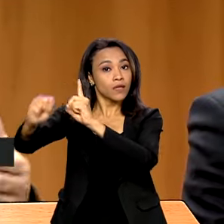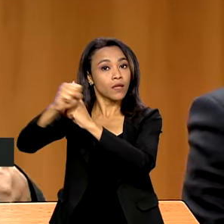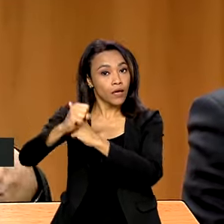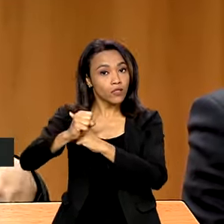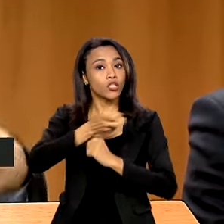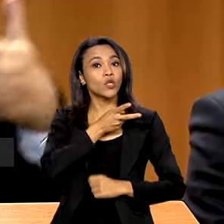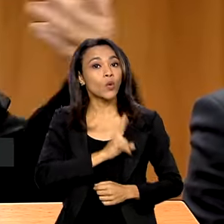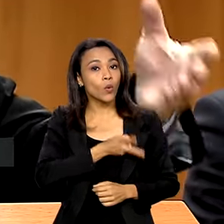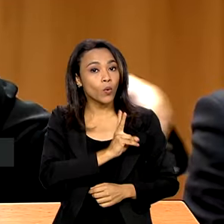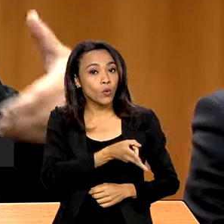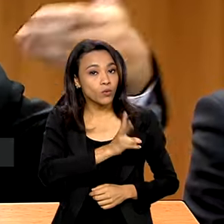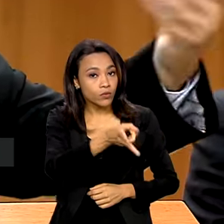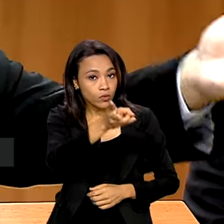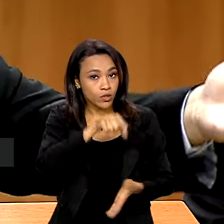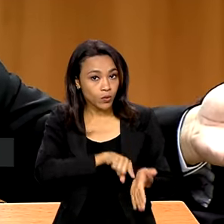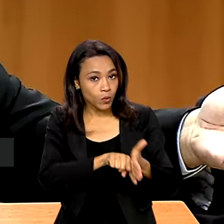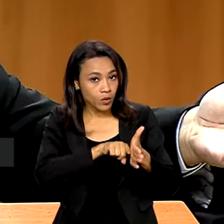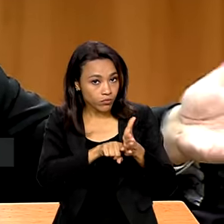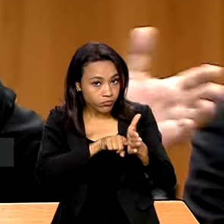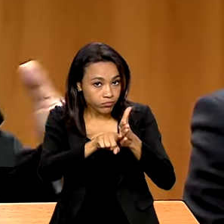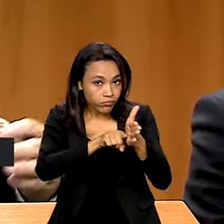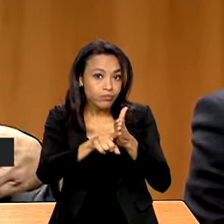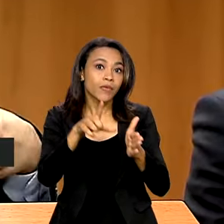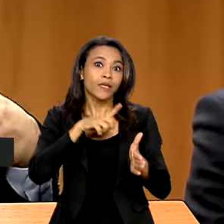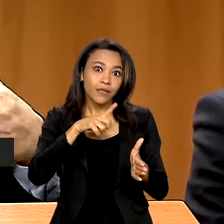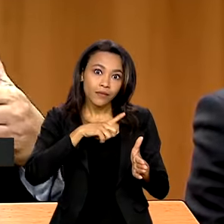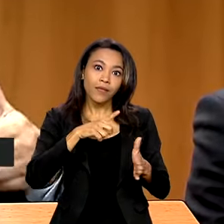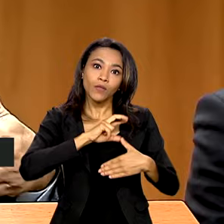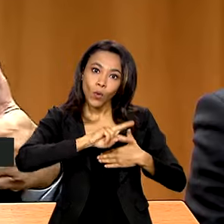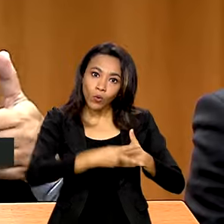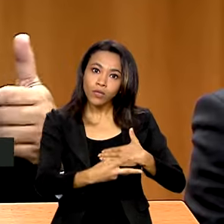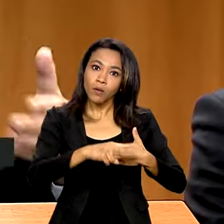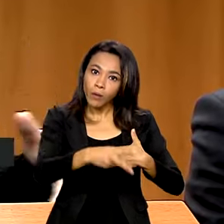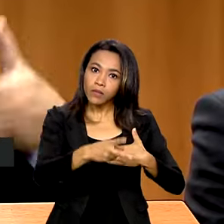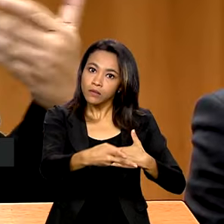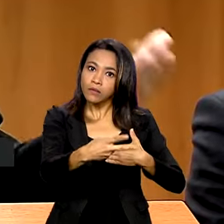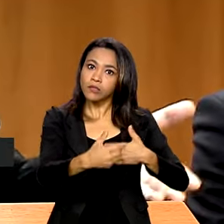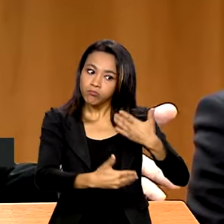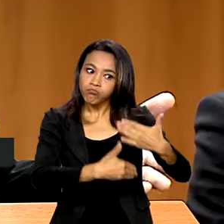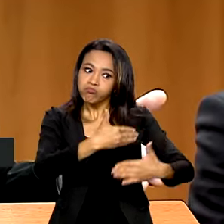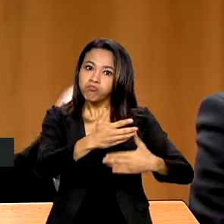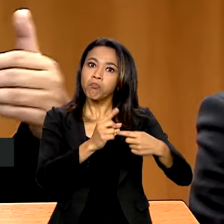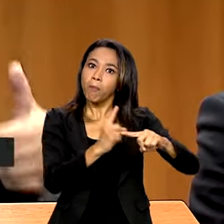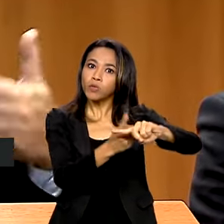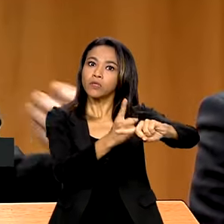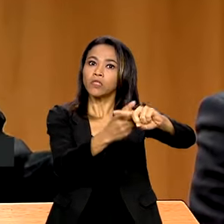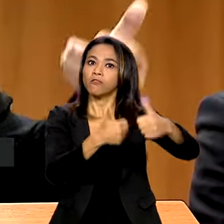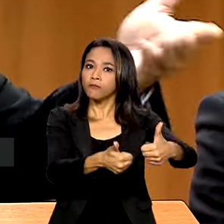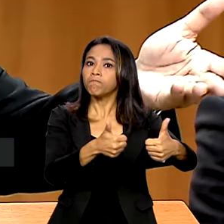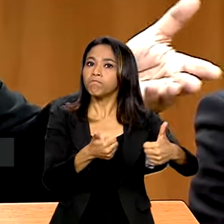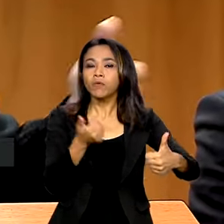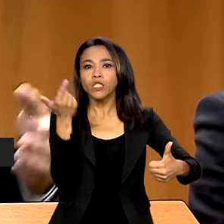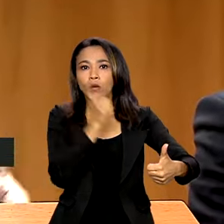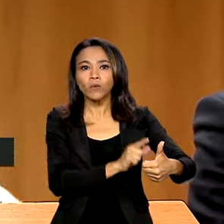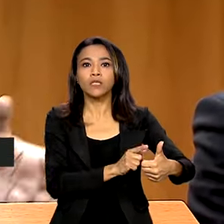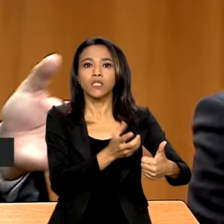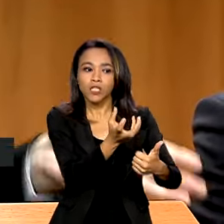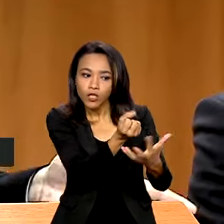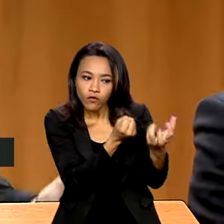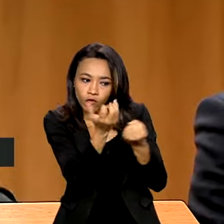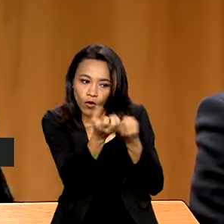em andamento e produzindo resultados. Nós não temos como antecipar novos resultados,